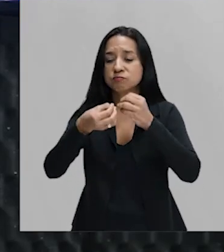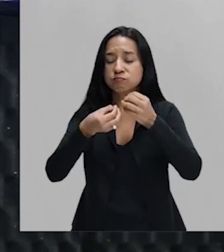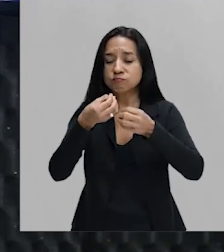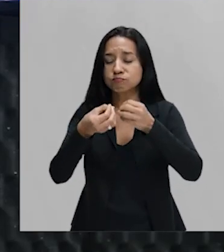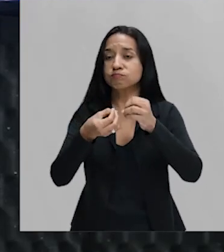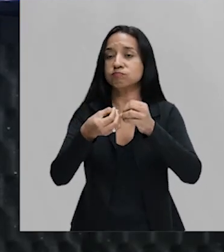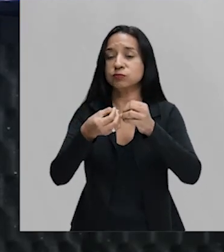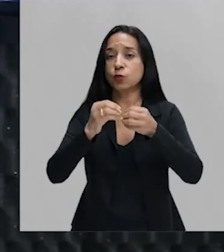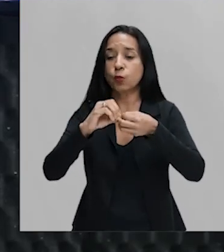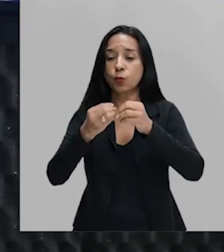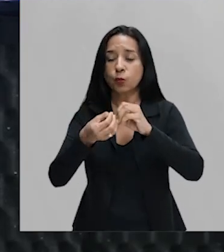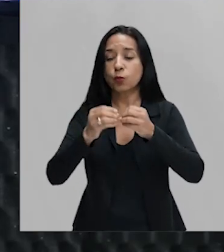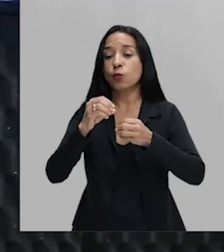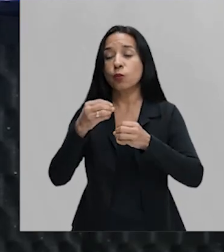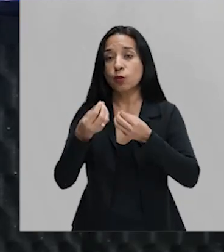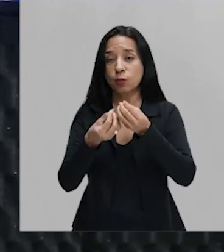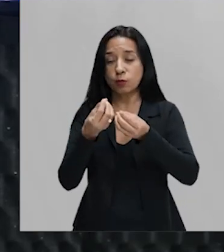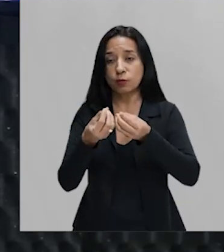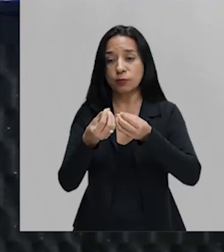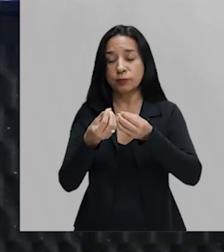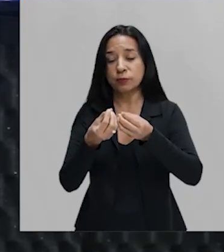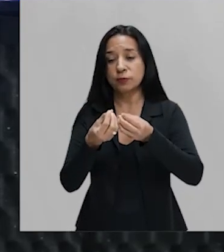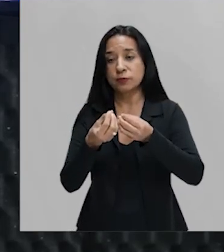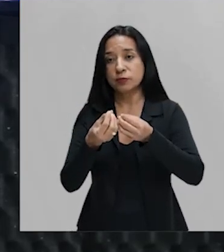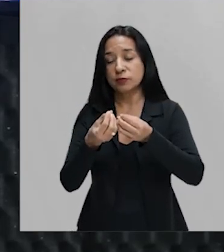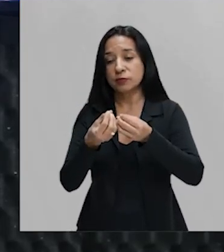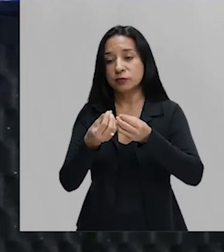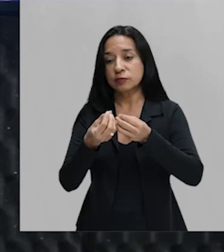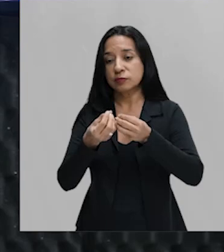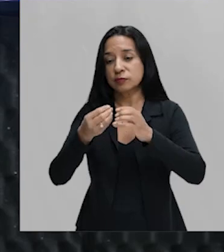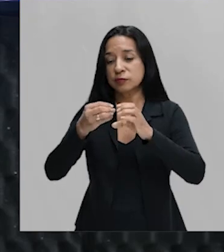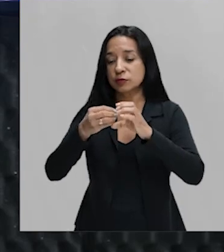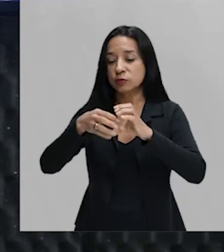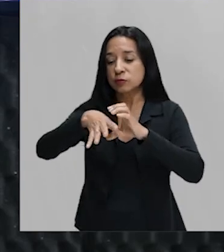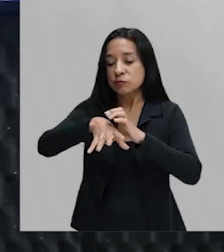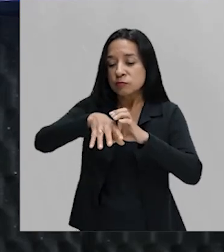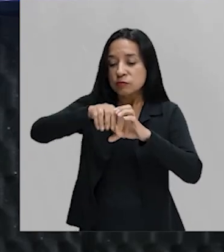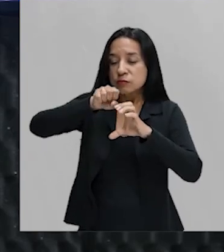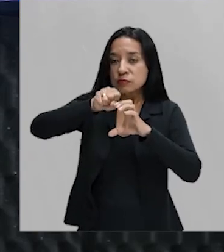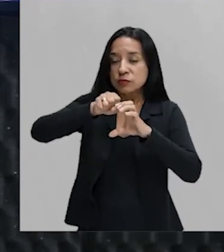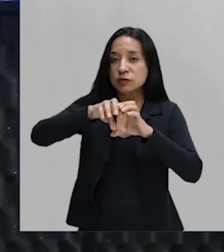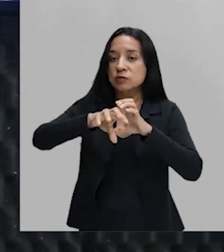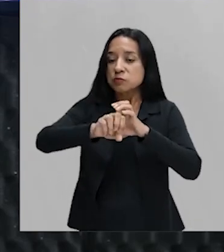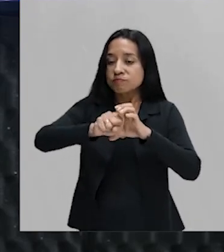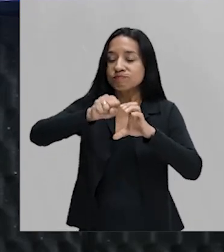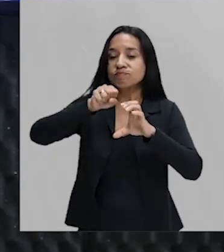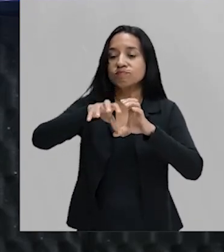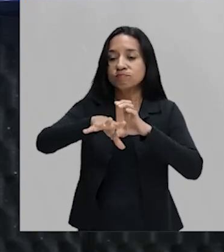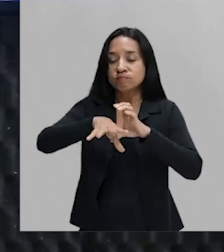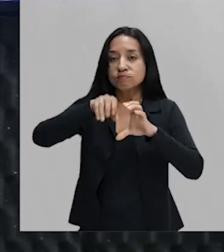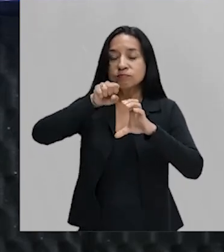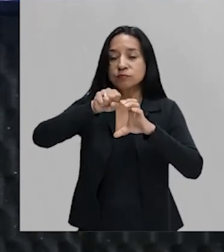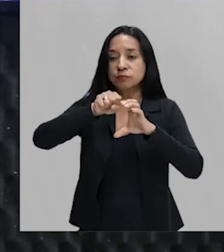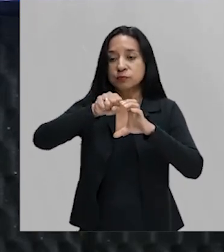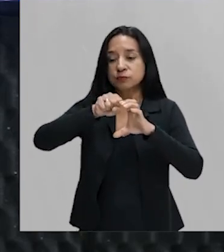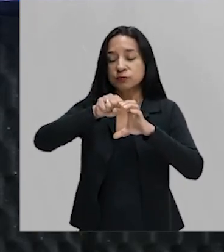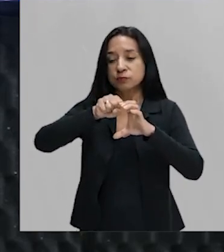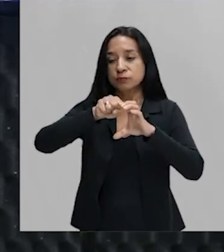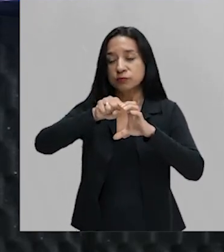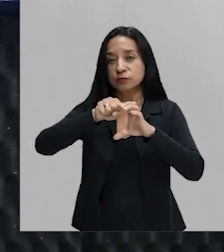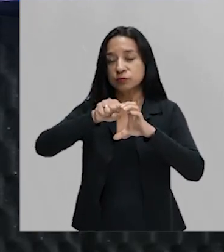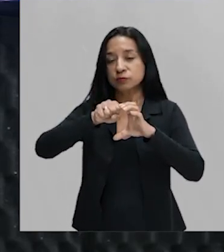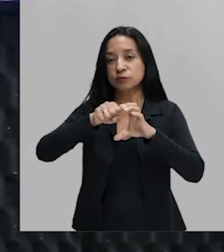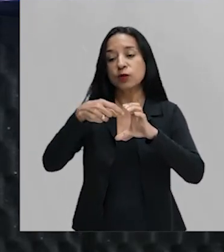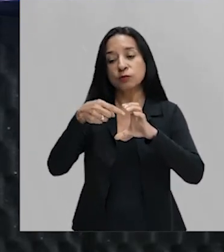essa molécula aqui no processo de respiração celular. No processo